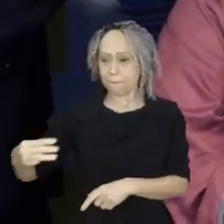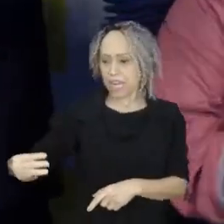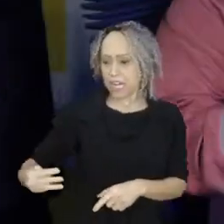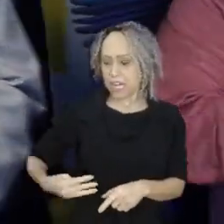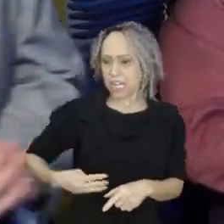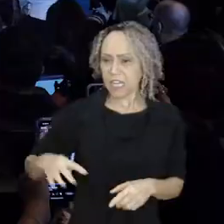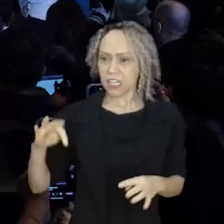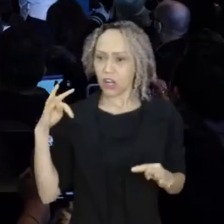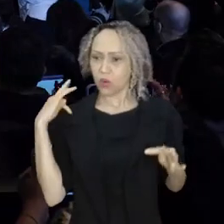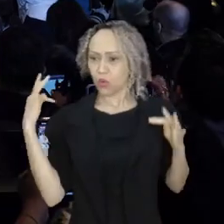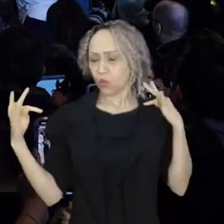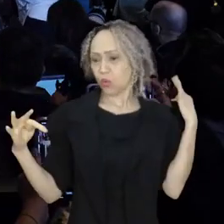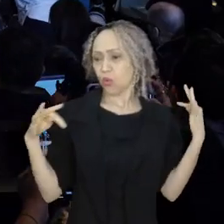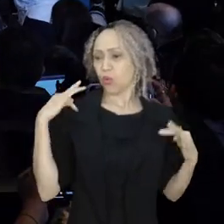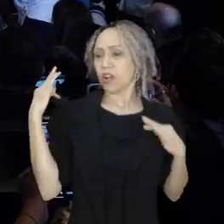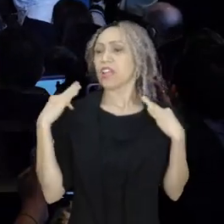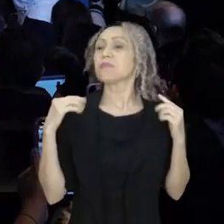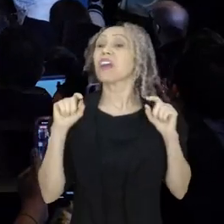Carneiro.